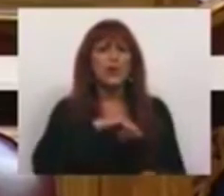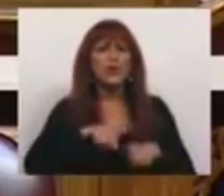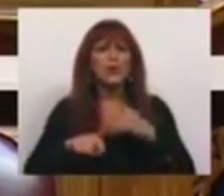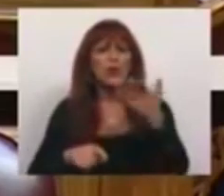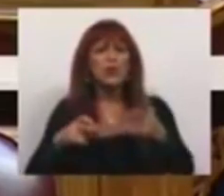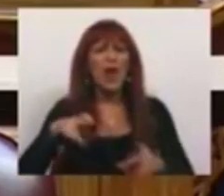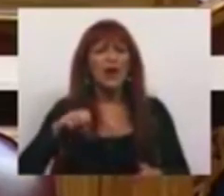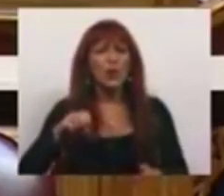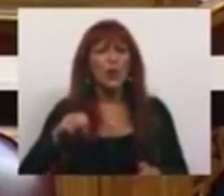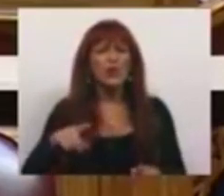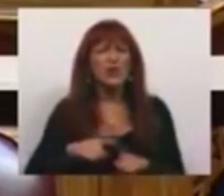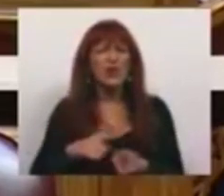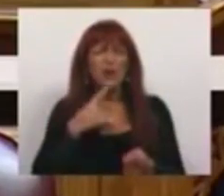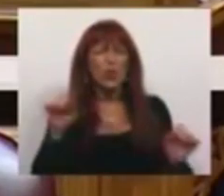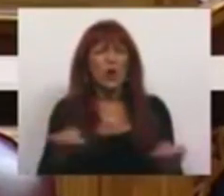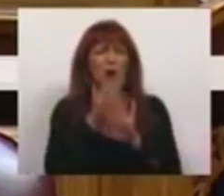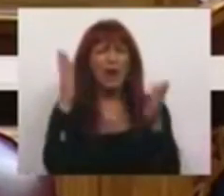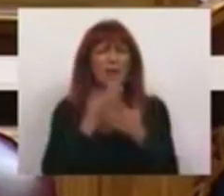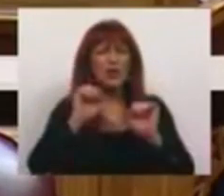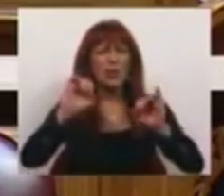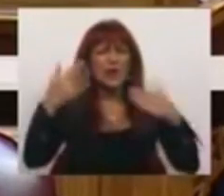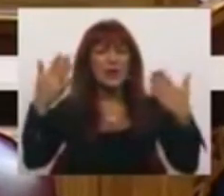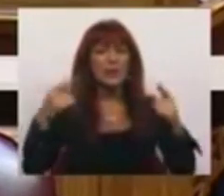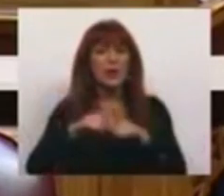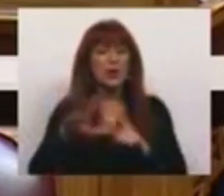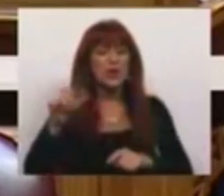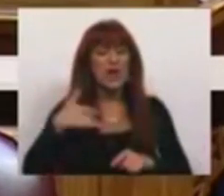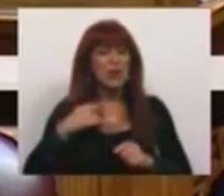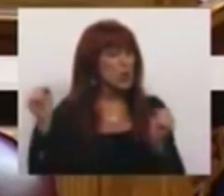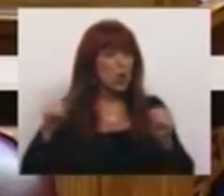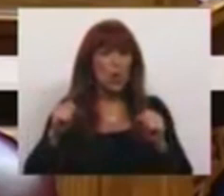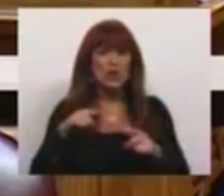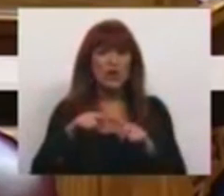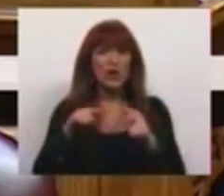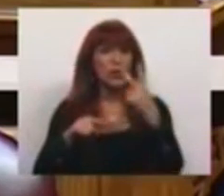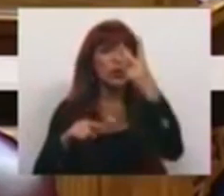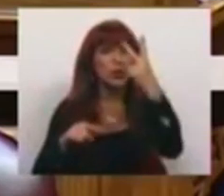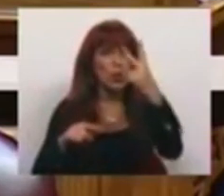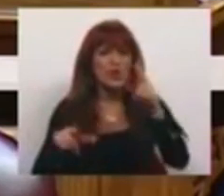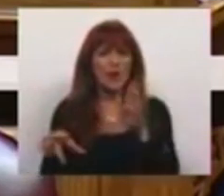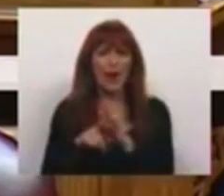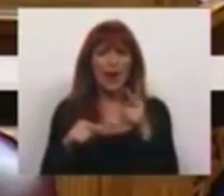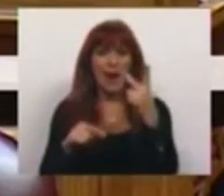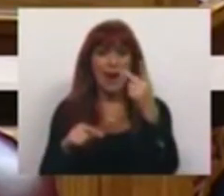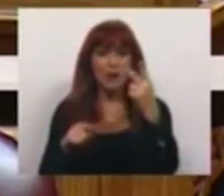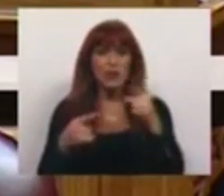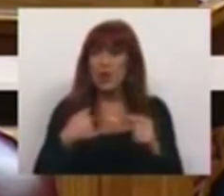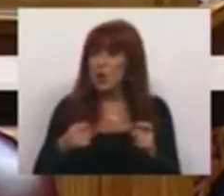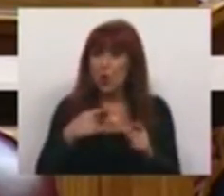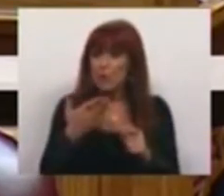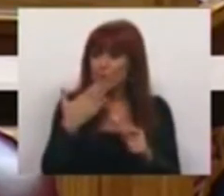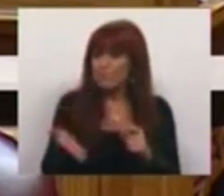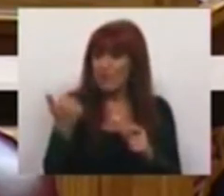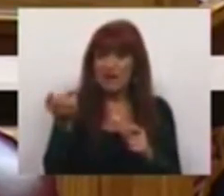Deputado António Carlos Monteiro, deixamos muito claro desde o início que o CDS discordou de duas disposições desta lei. Isso nunca ninguém